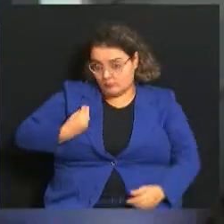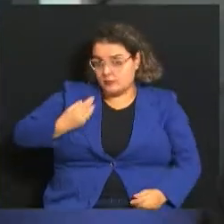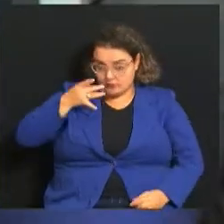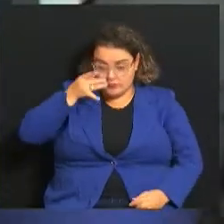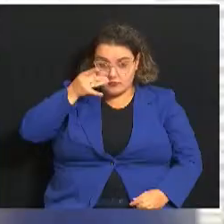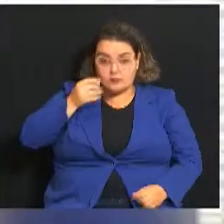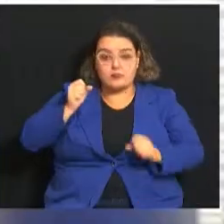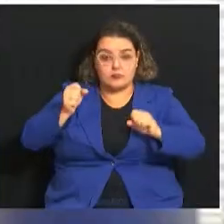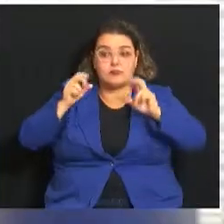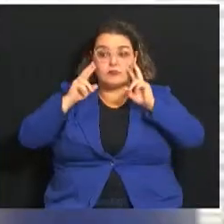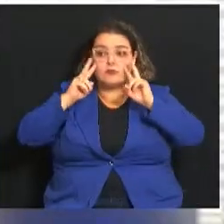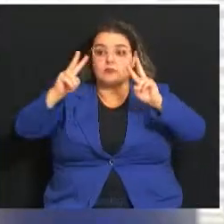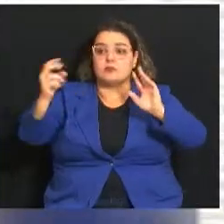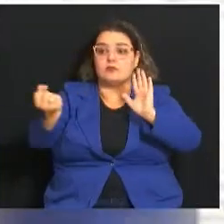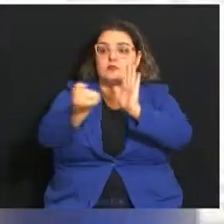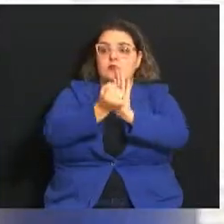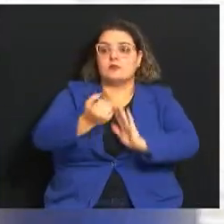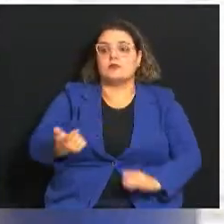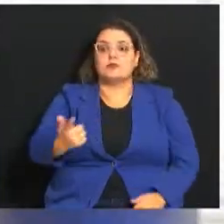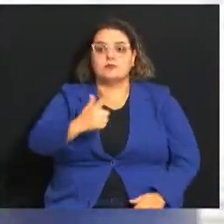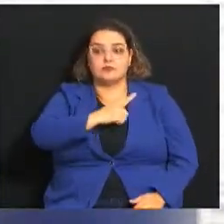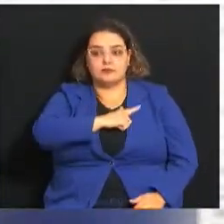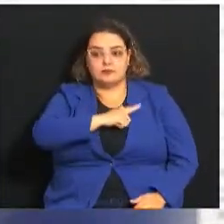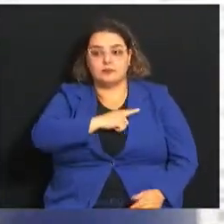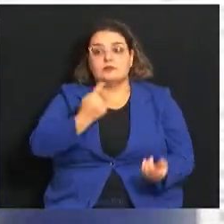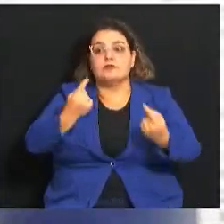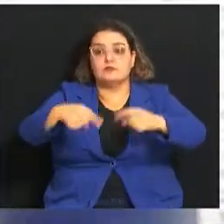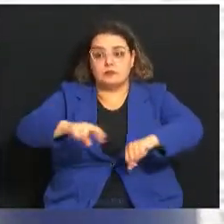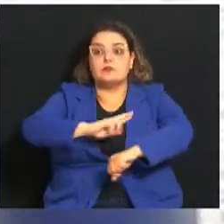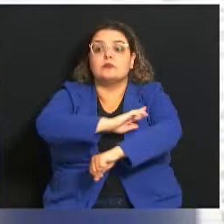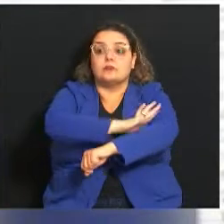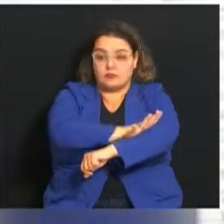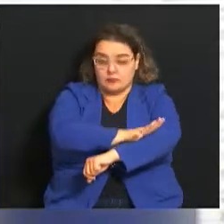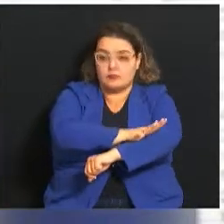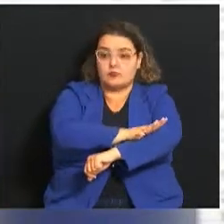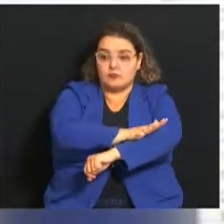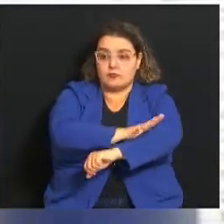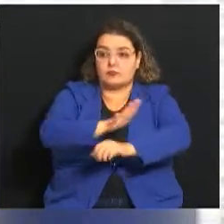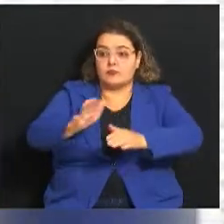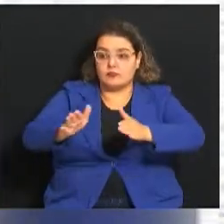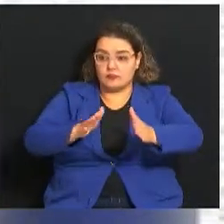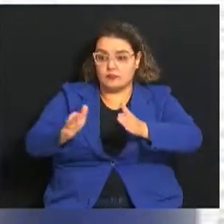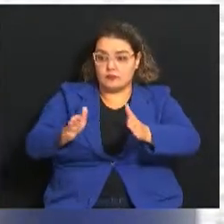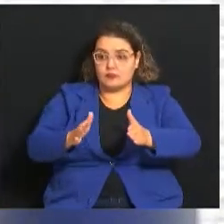ver o slogan. O Guarani também é contra o racismo. É o momento de dizer